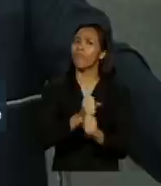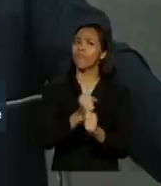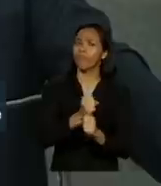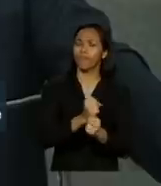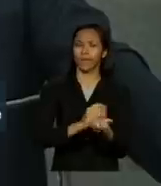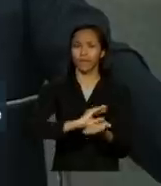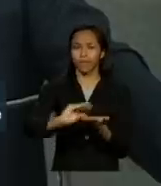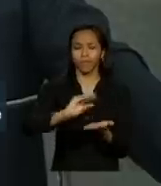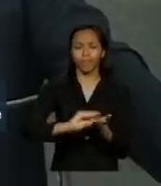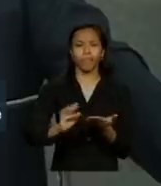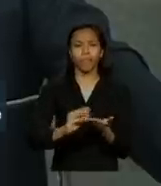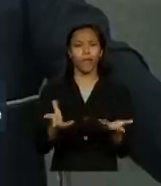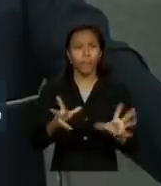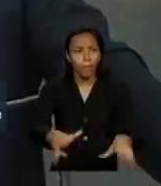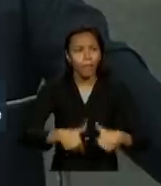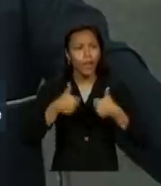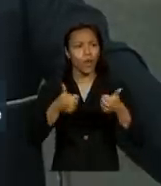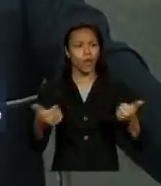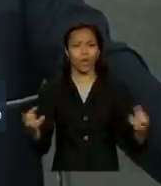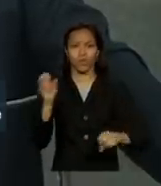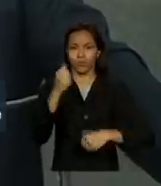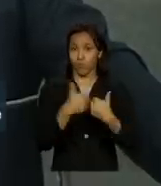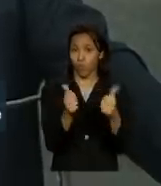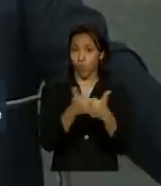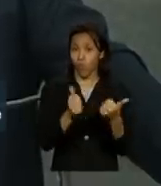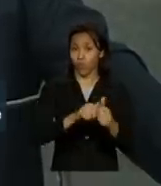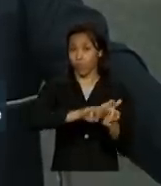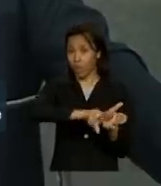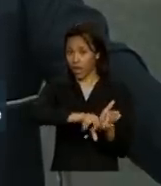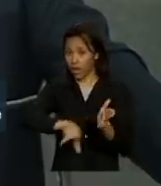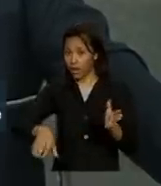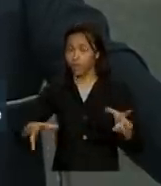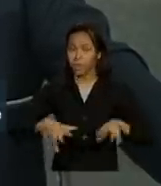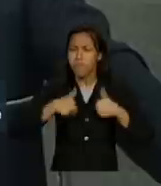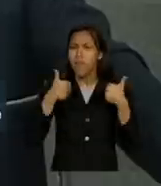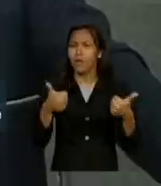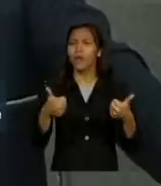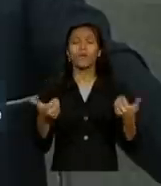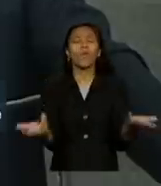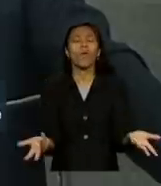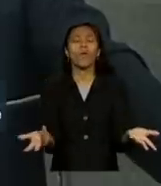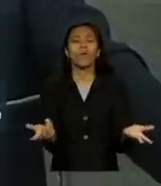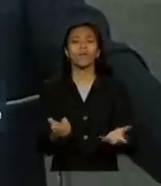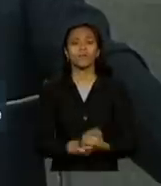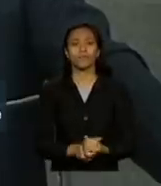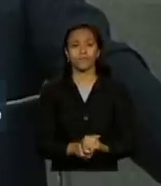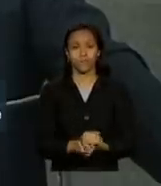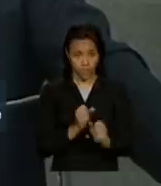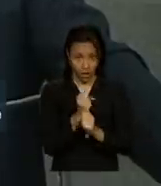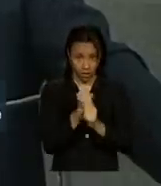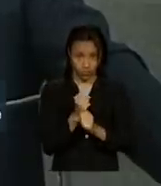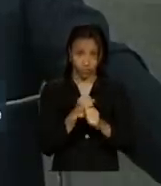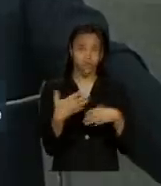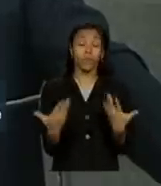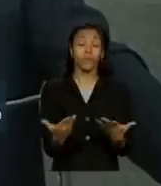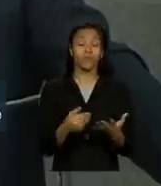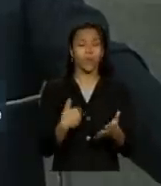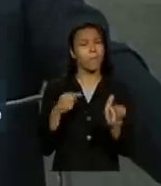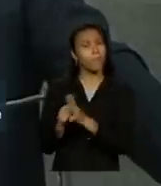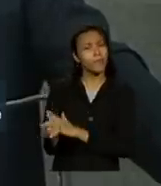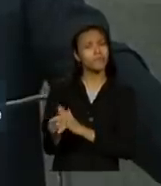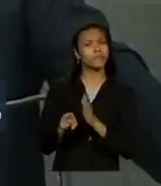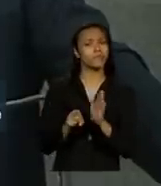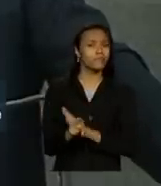no terceiro item eu di assim que valor é esse n e